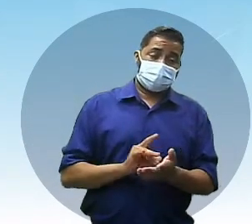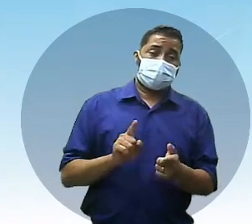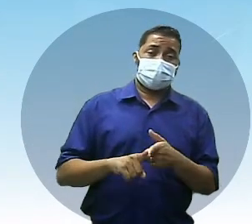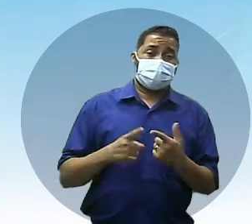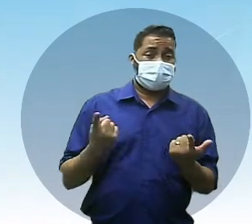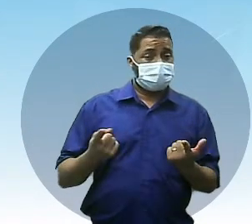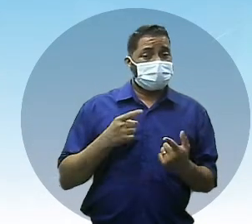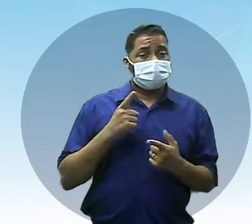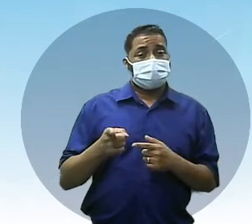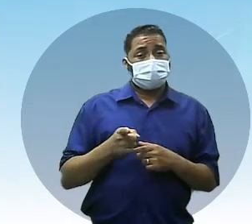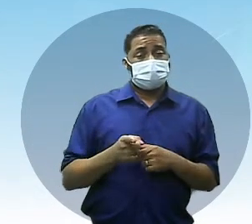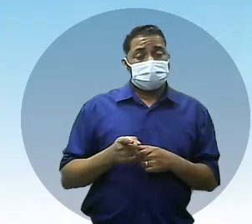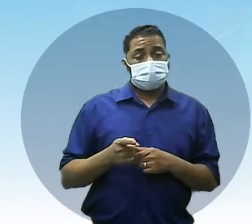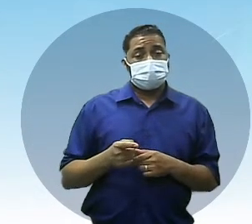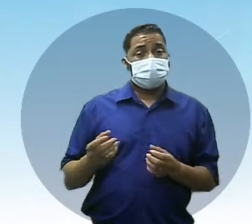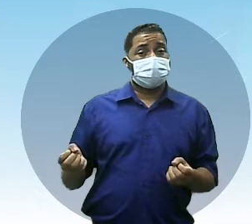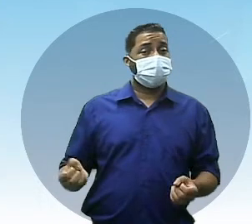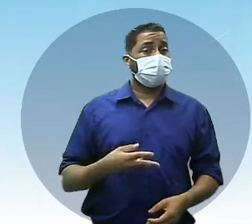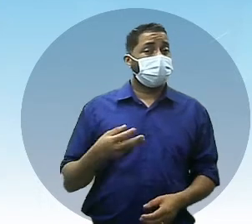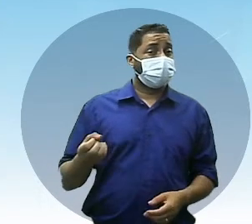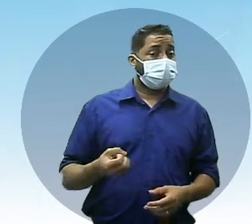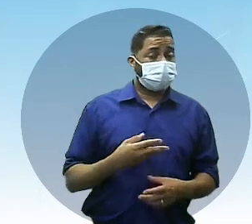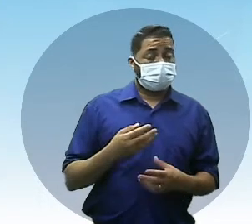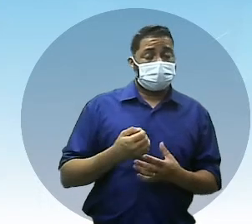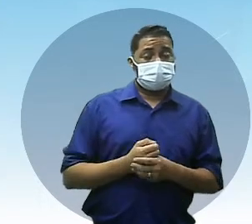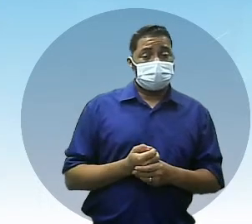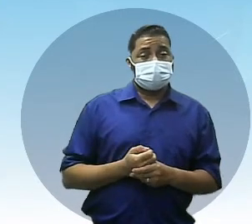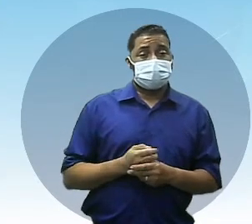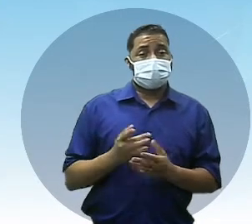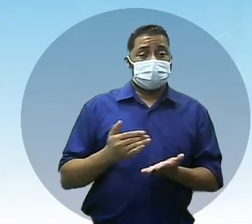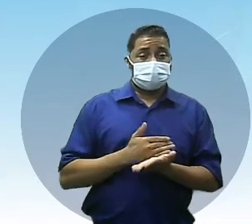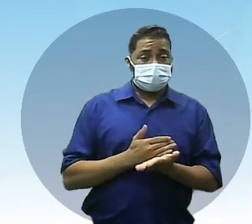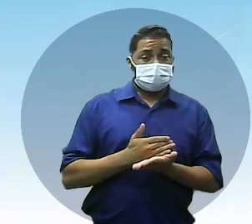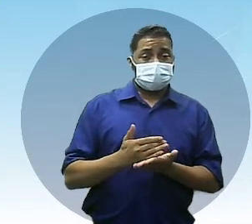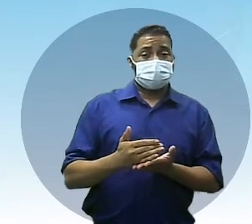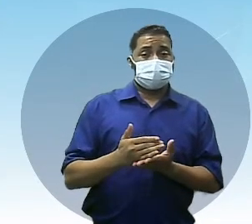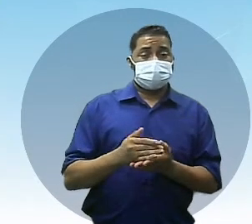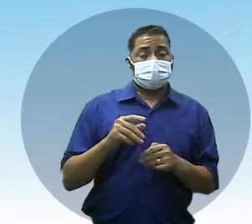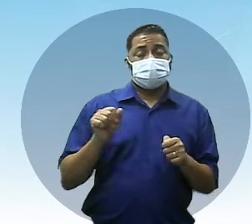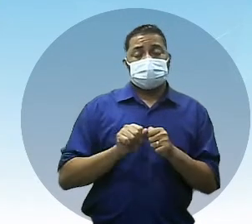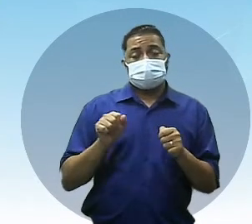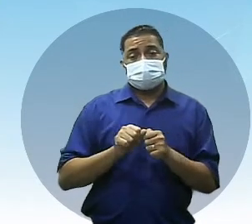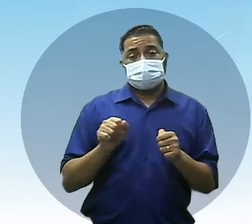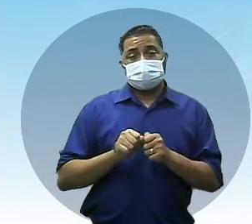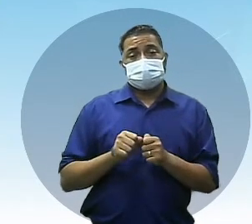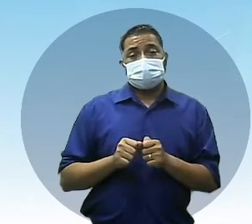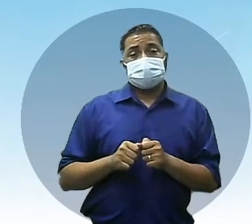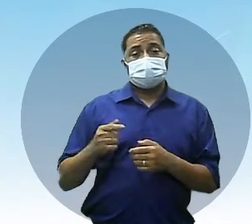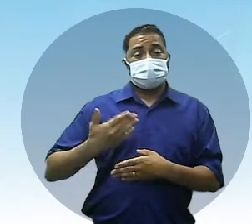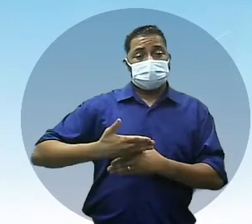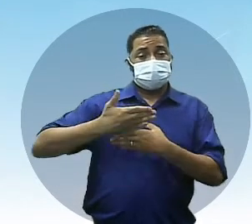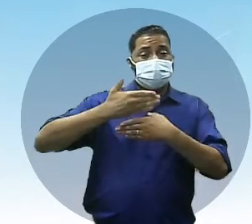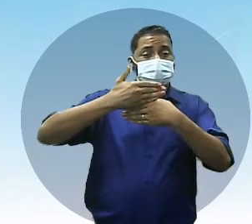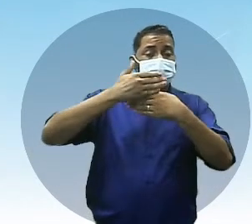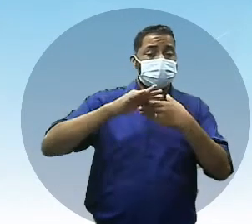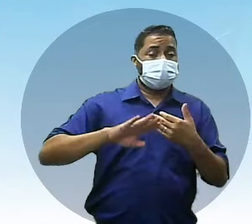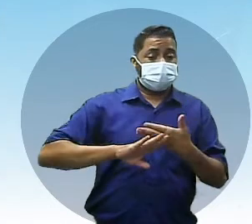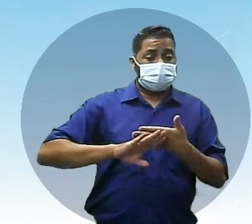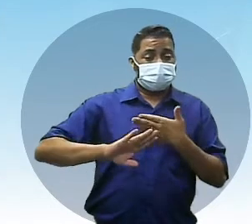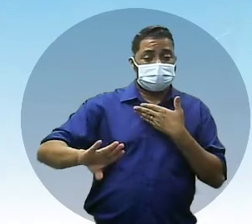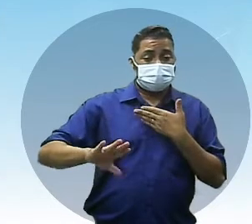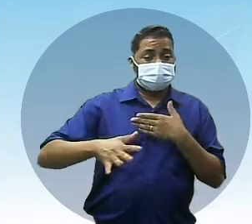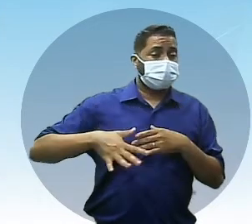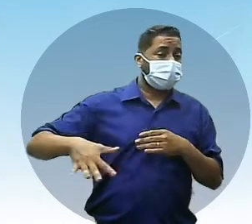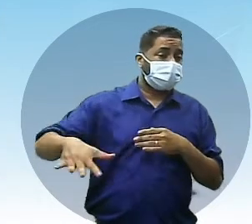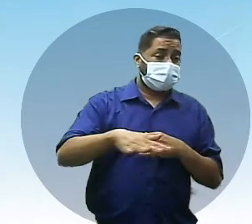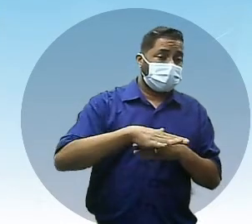é muito recente. Se deu início, inclusive, à construção desse muro que separaria as